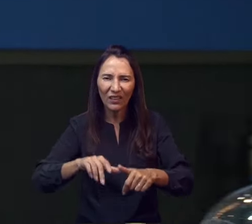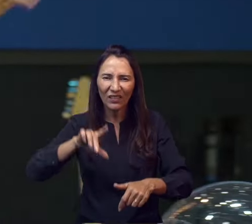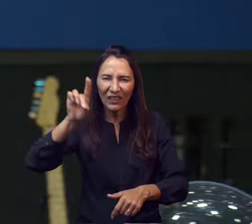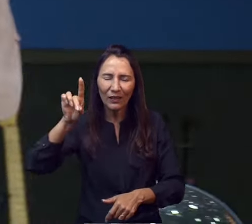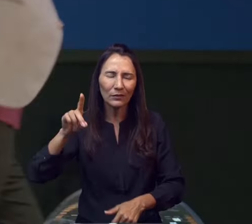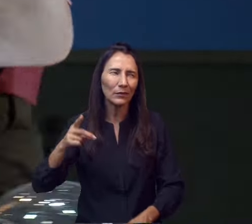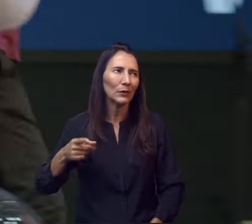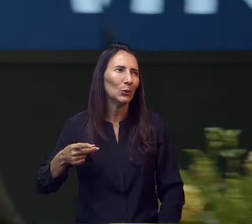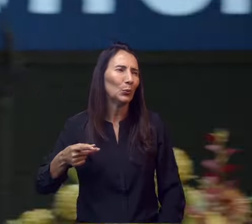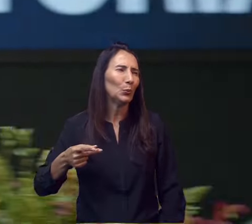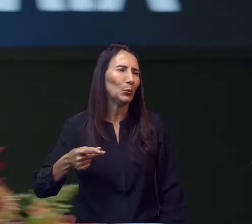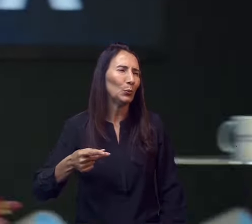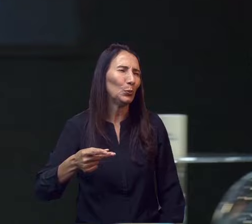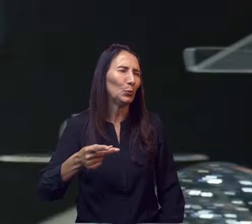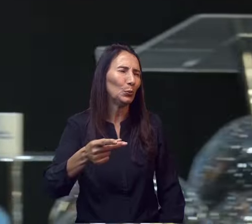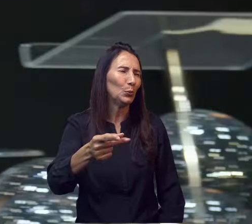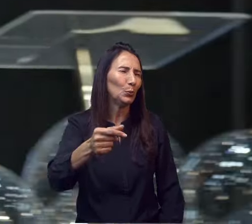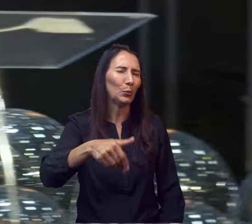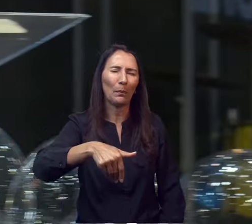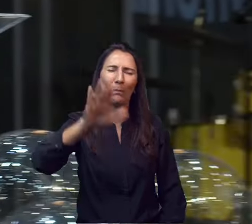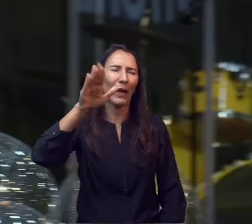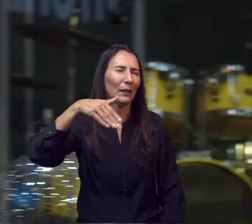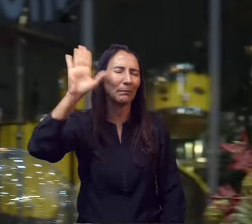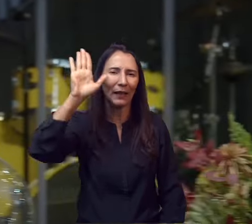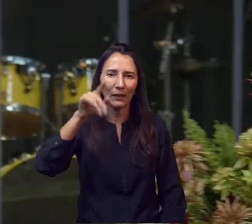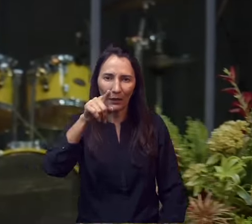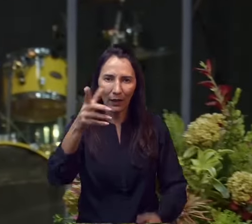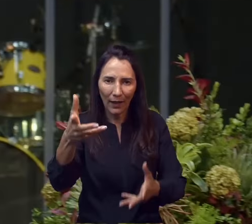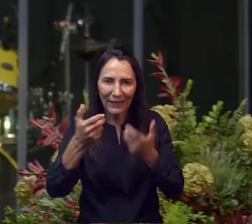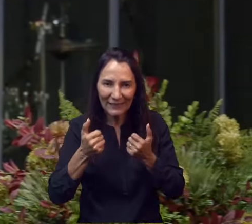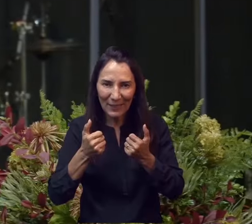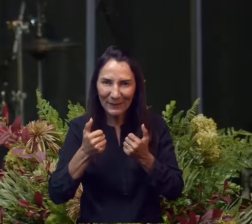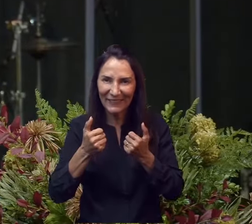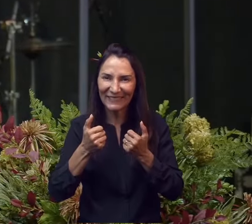infinitamente mais que tudo quem recebe